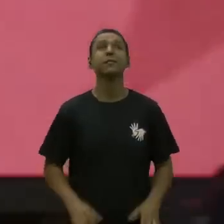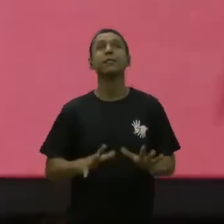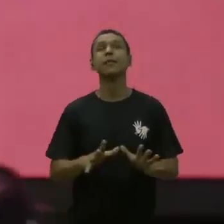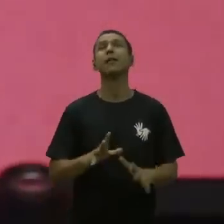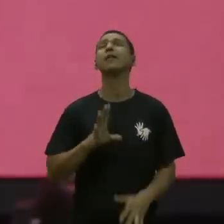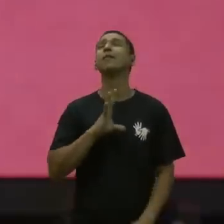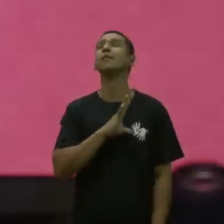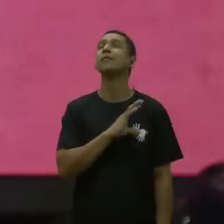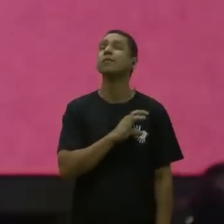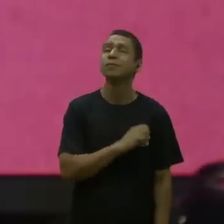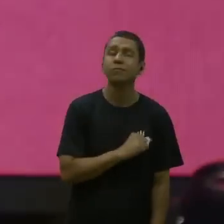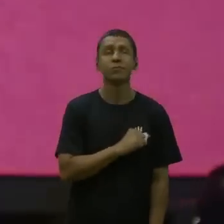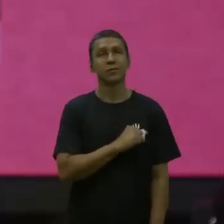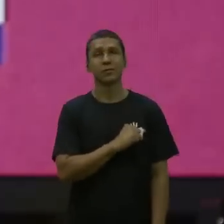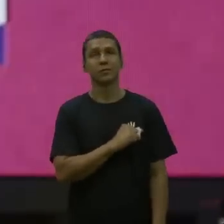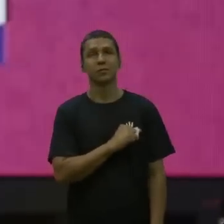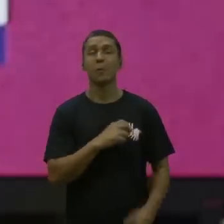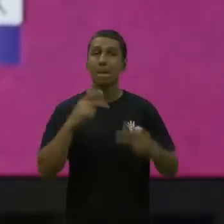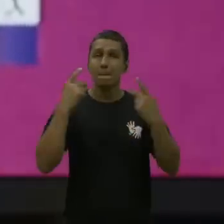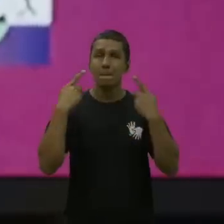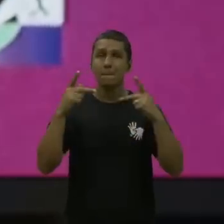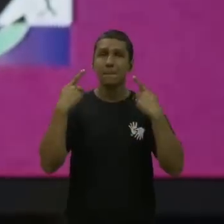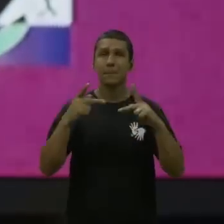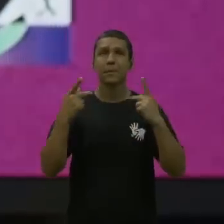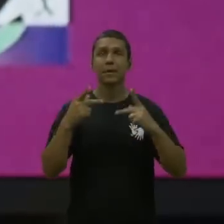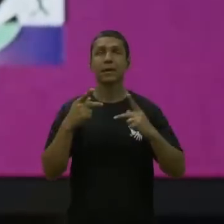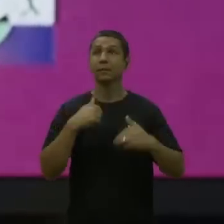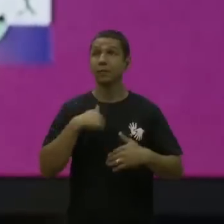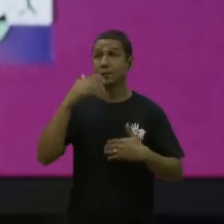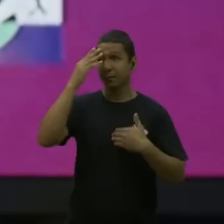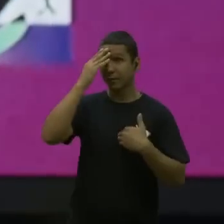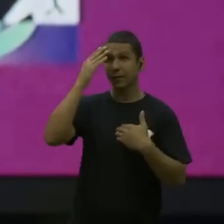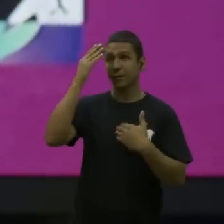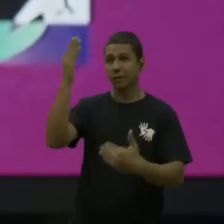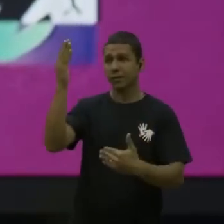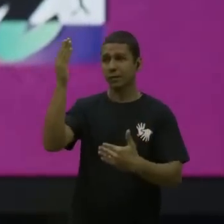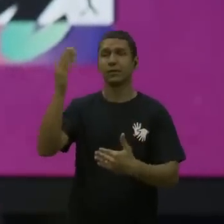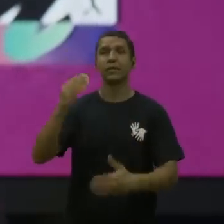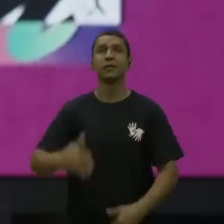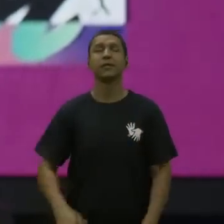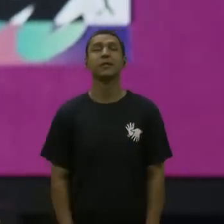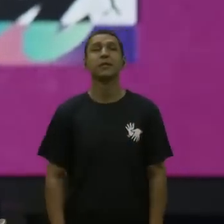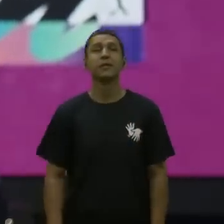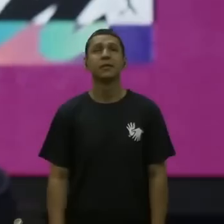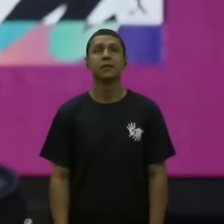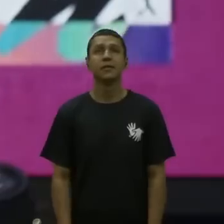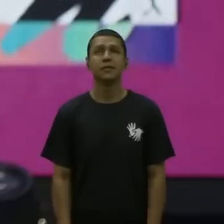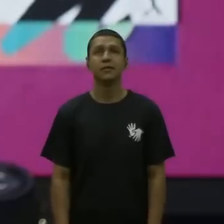Mas eu amo falar deste evangelho e eu quero agradecer